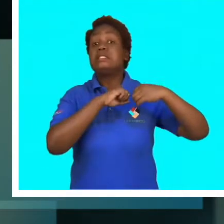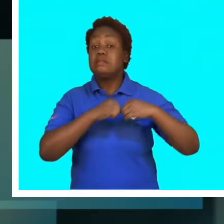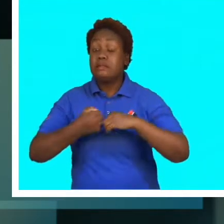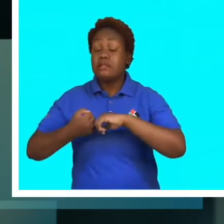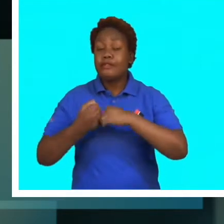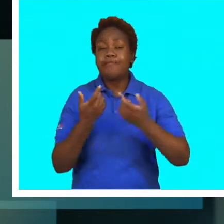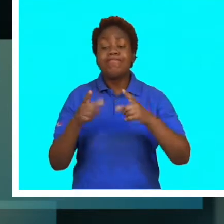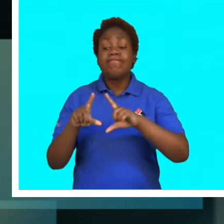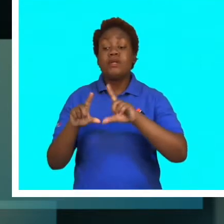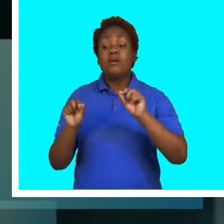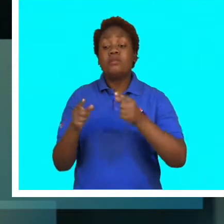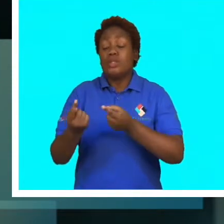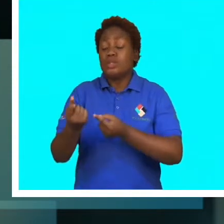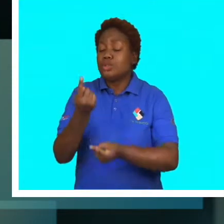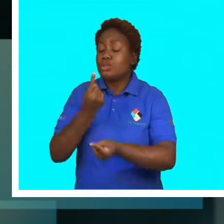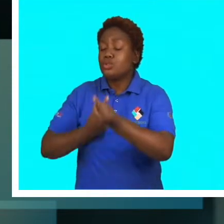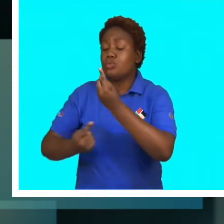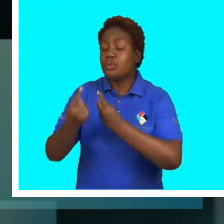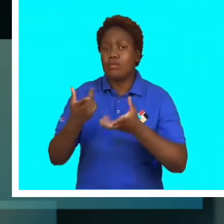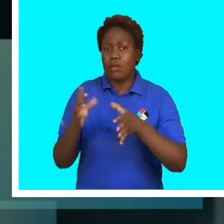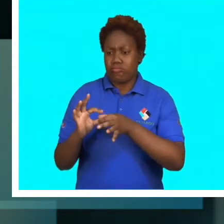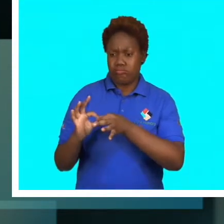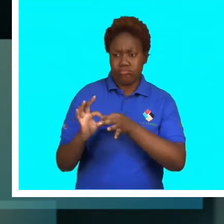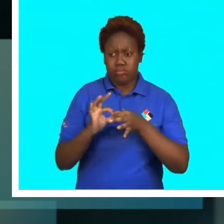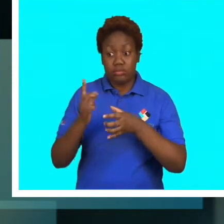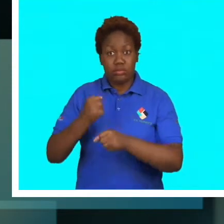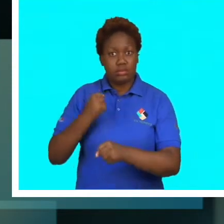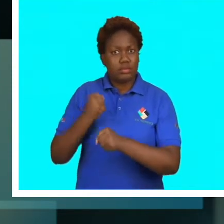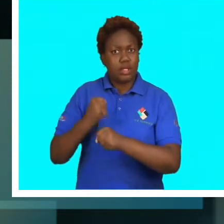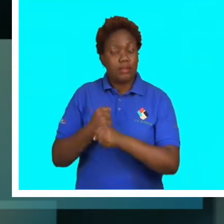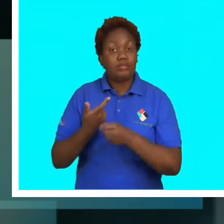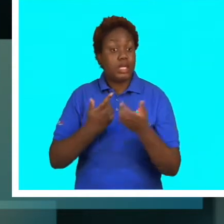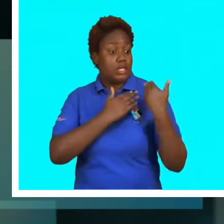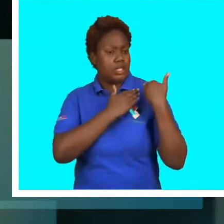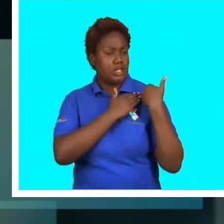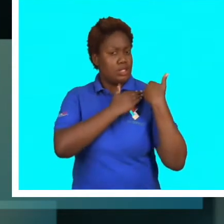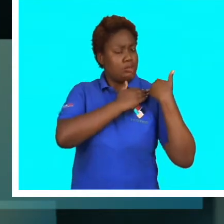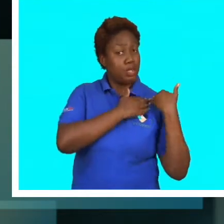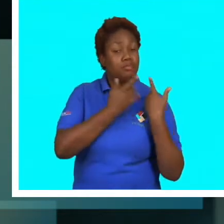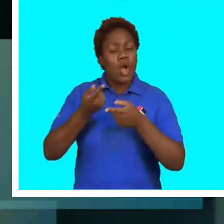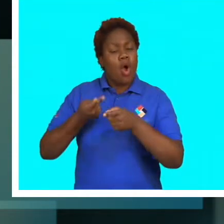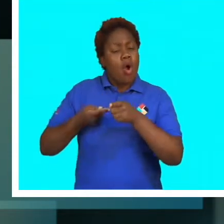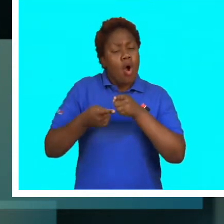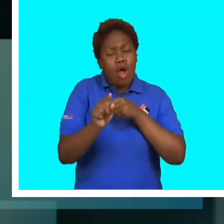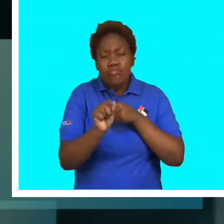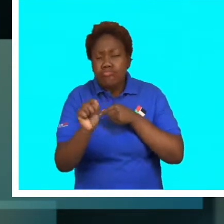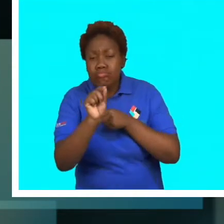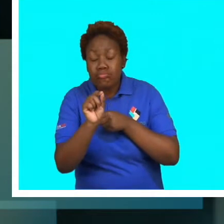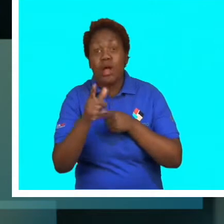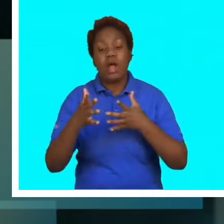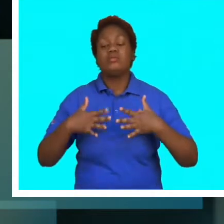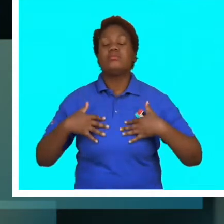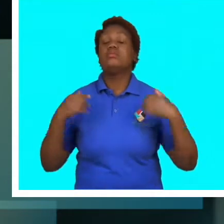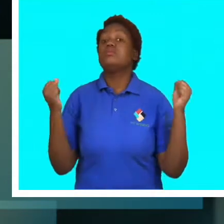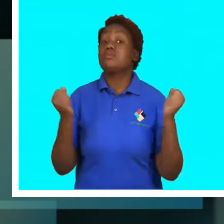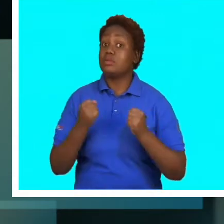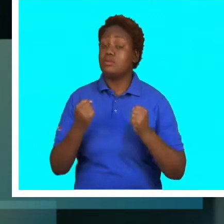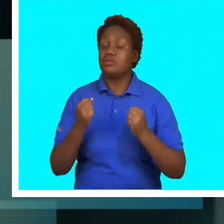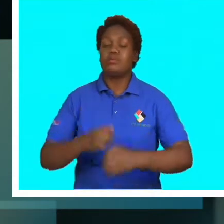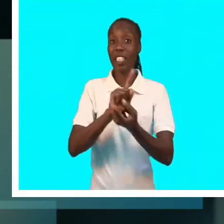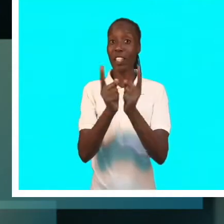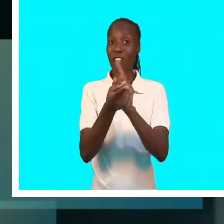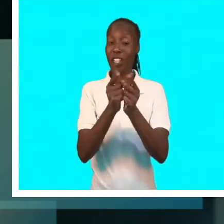desafio, neste momento, é solidificar as relações de trabalho com as direções distritais de saúde.